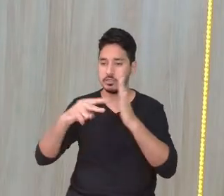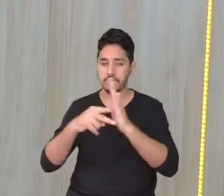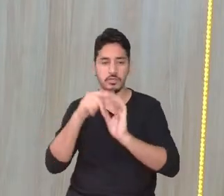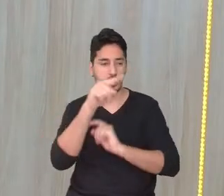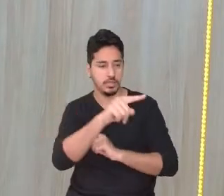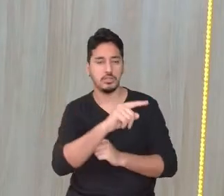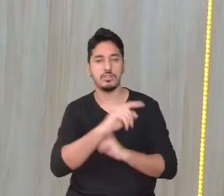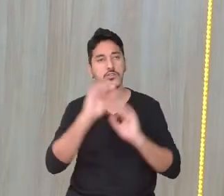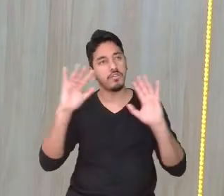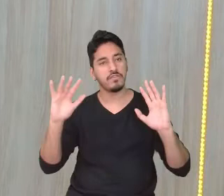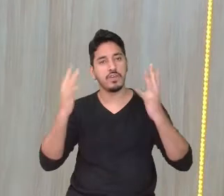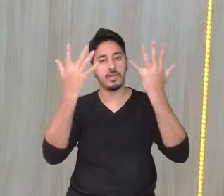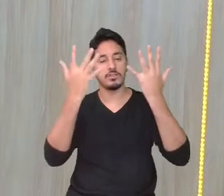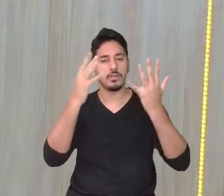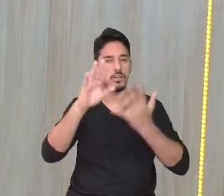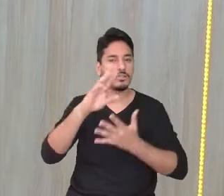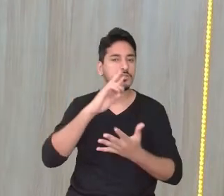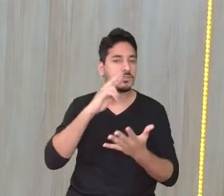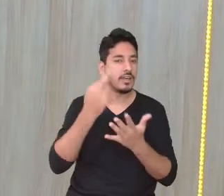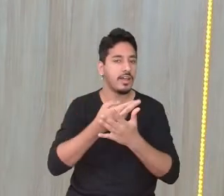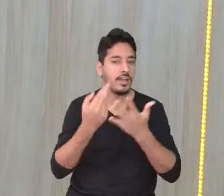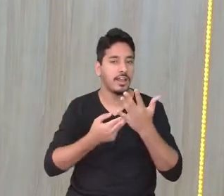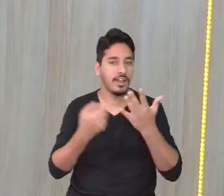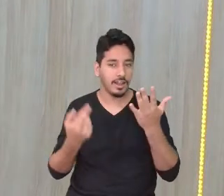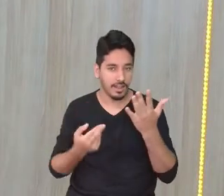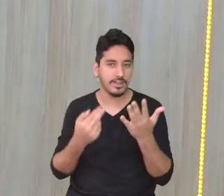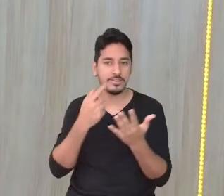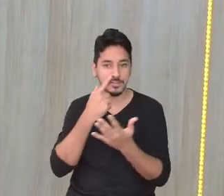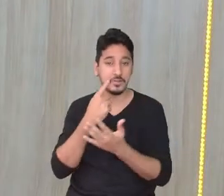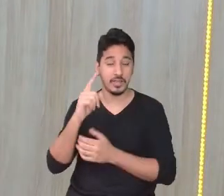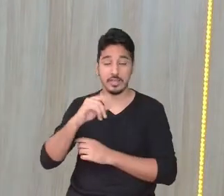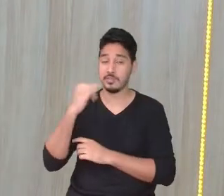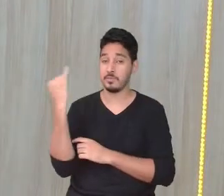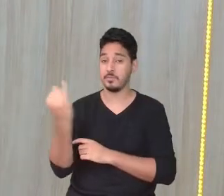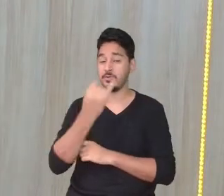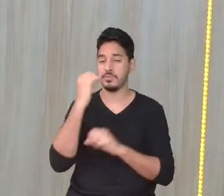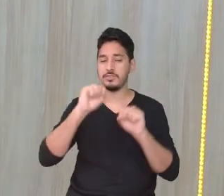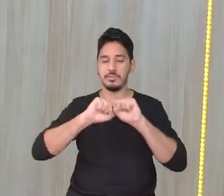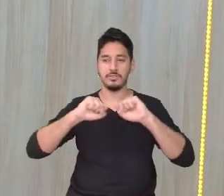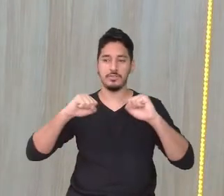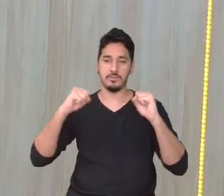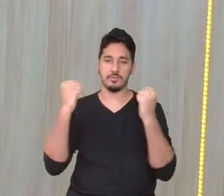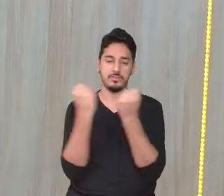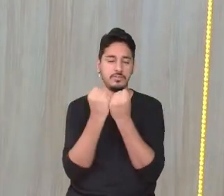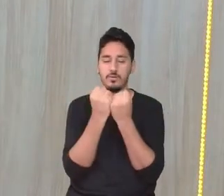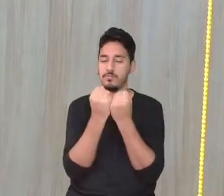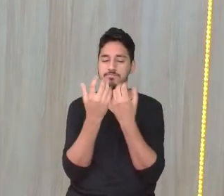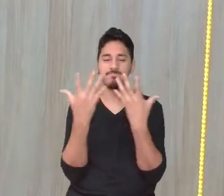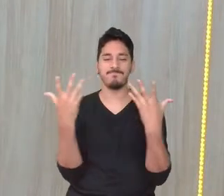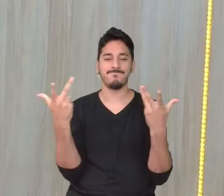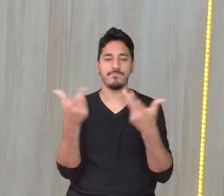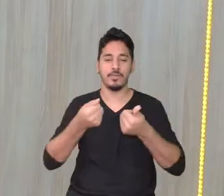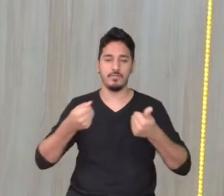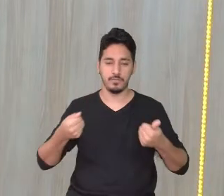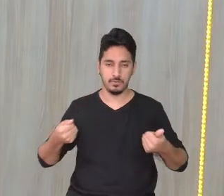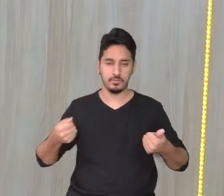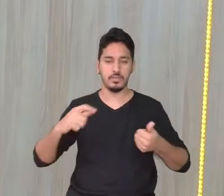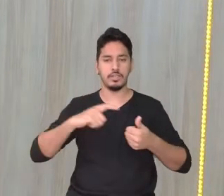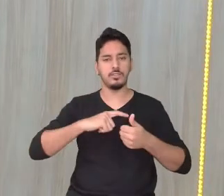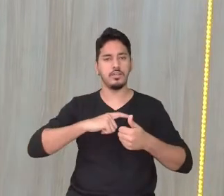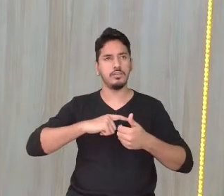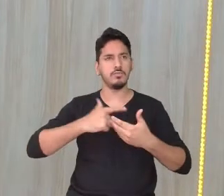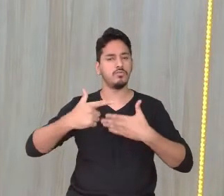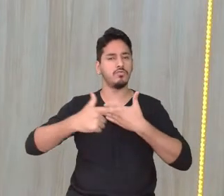é a celebração. Esse relato de viagem para a gente é de uma importância social incrível, né? Tem uma